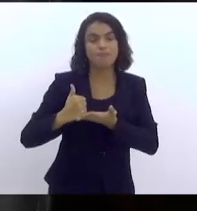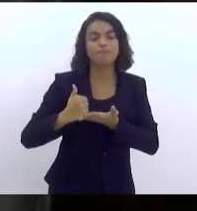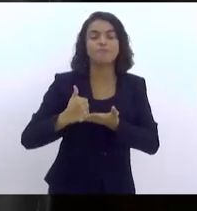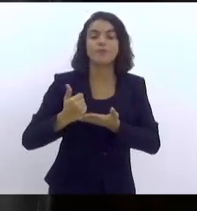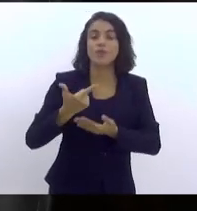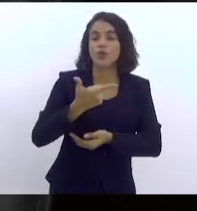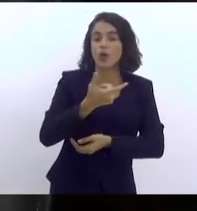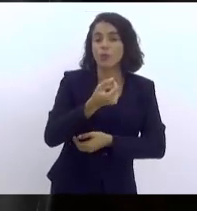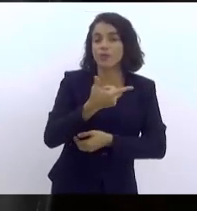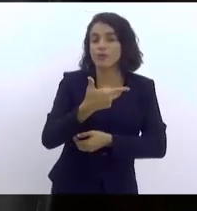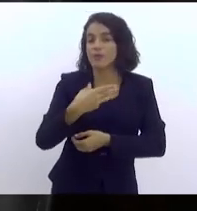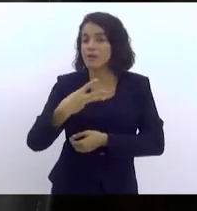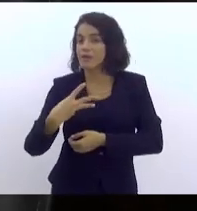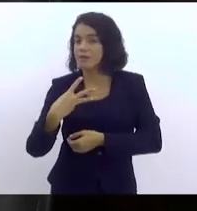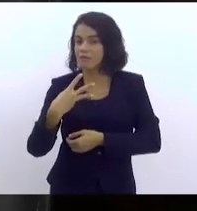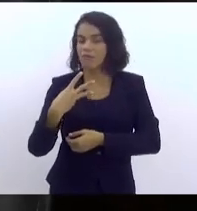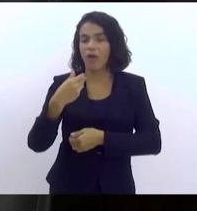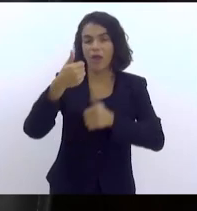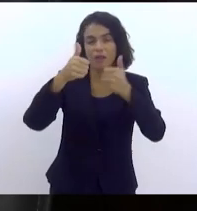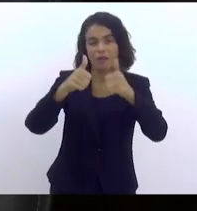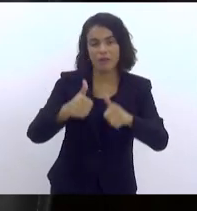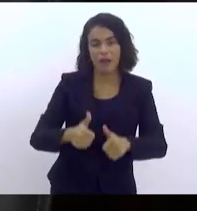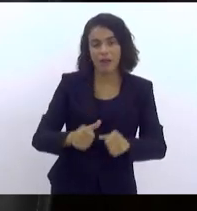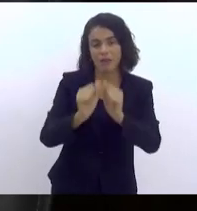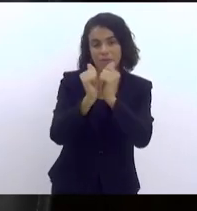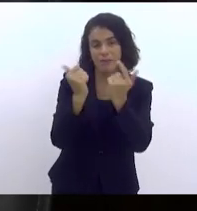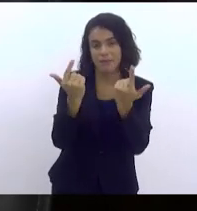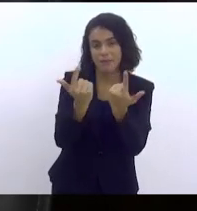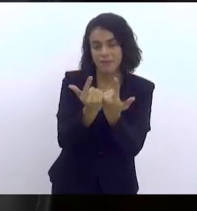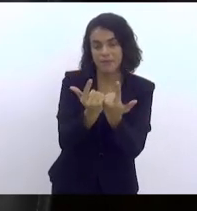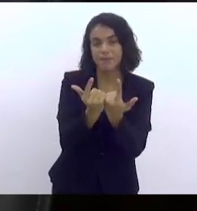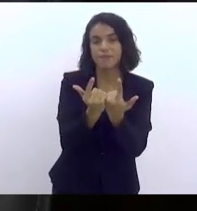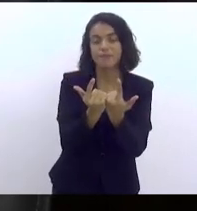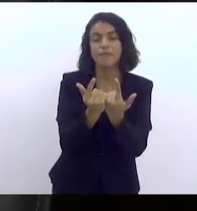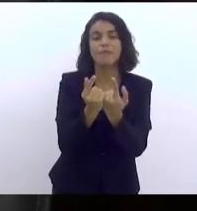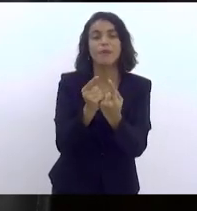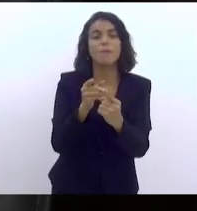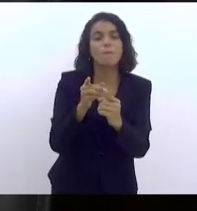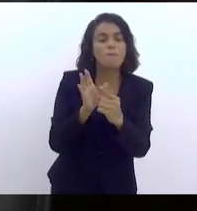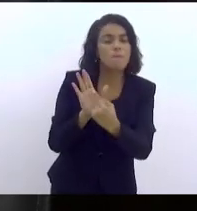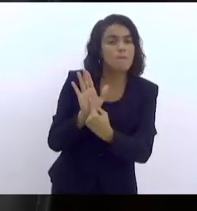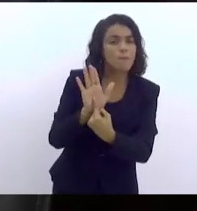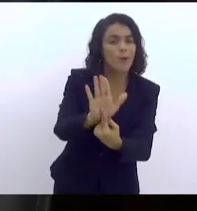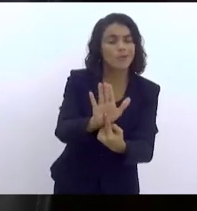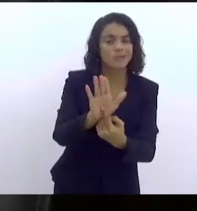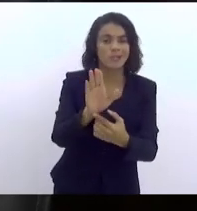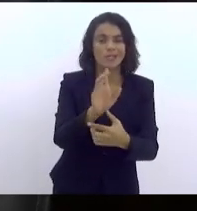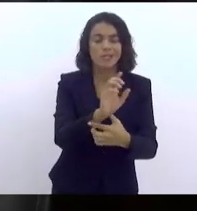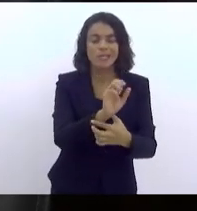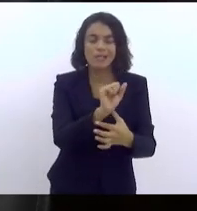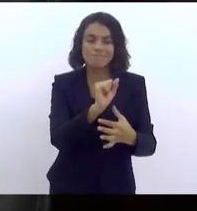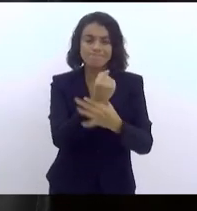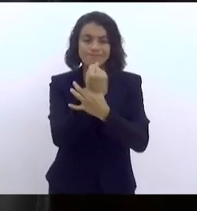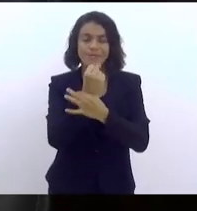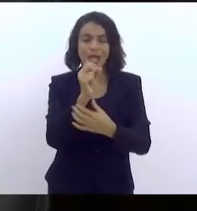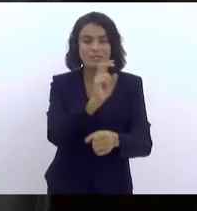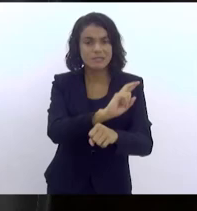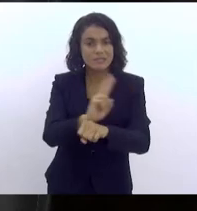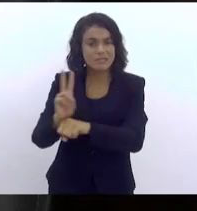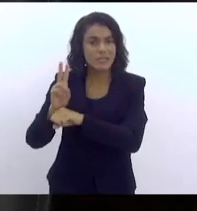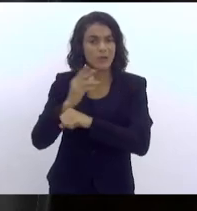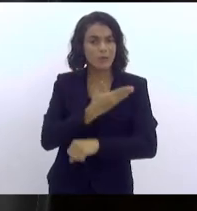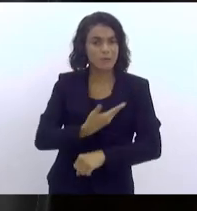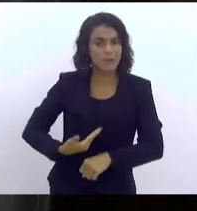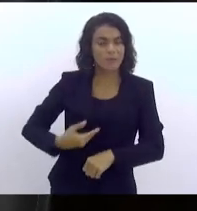foi analisado pela Assembleia Legislativa do Rio indica que a segurança pública do Estado do Estado